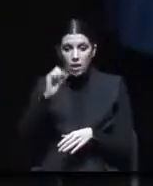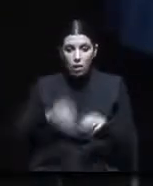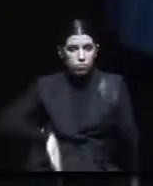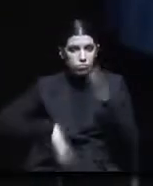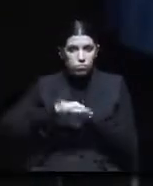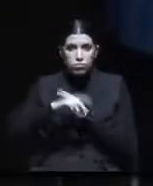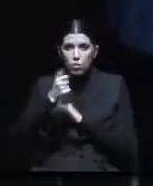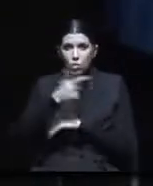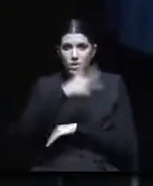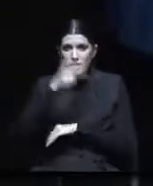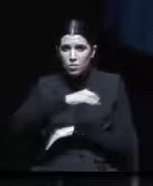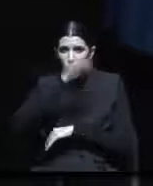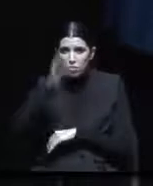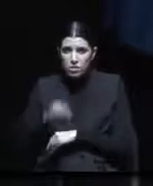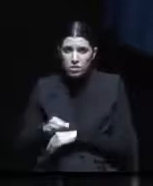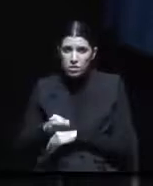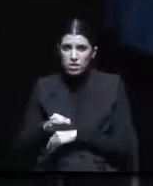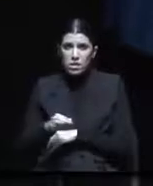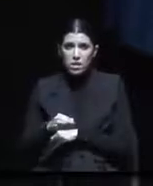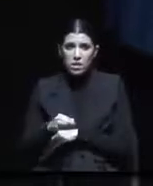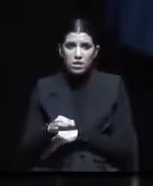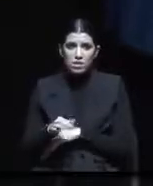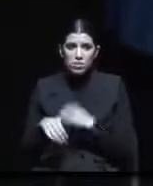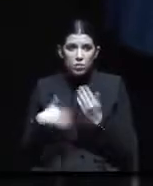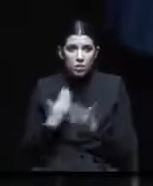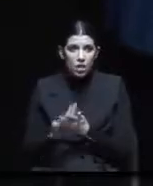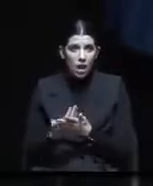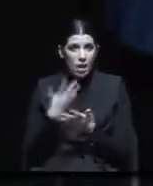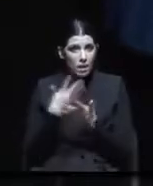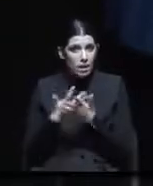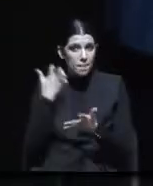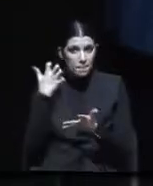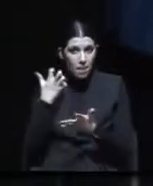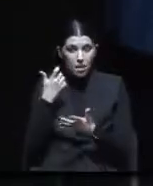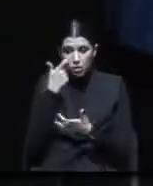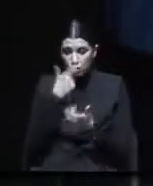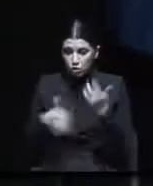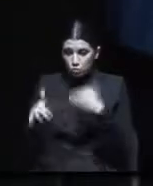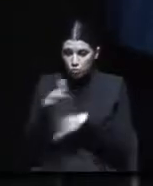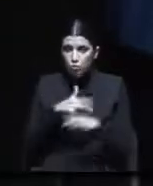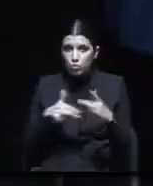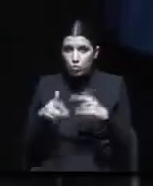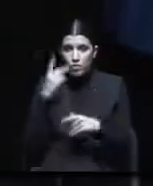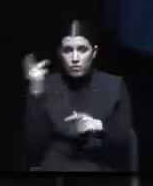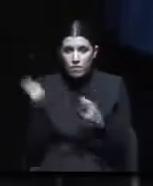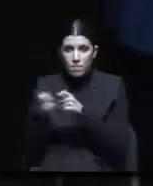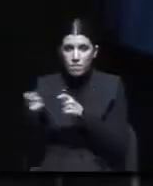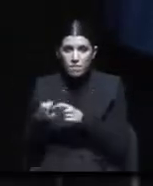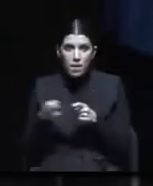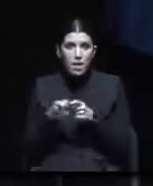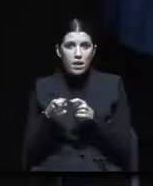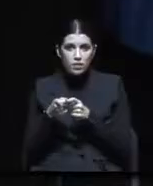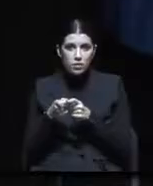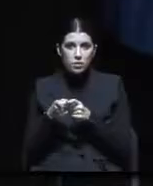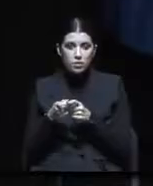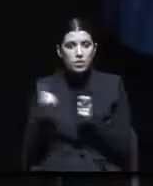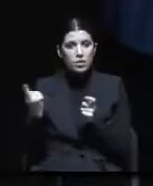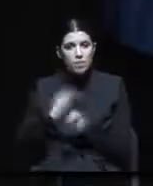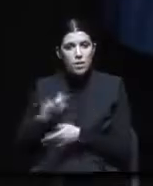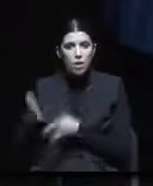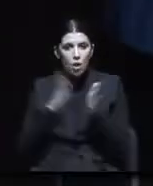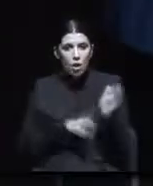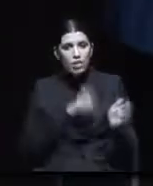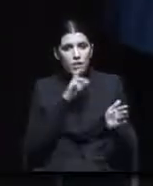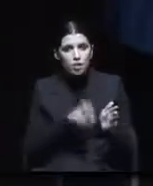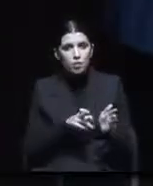encontra perto do fim da sua vida útil, que tem causado vários impactos junto à comunidade e que ao mesmo tempo será necessário dar resposta